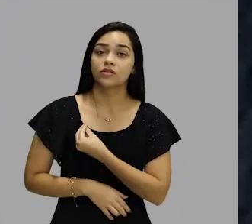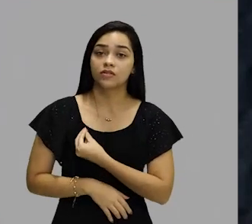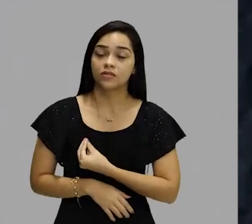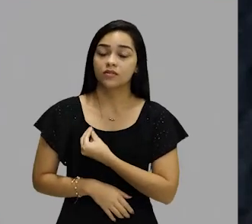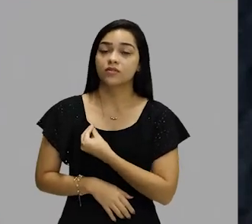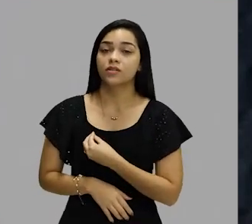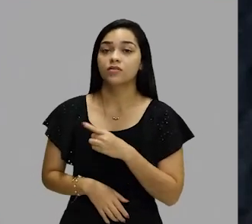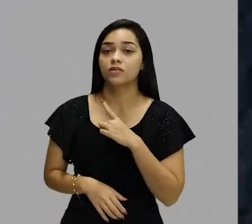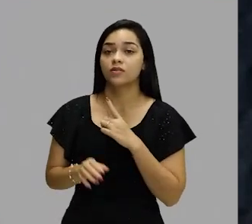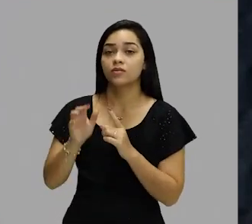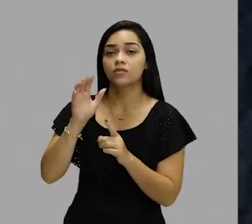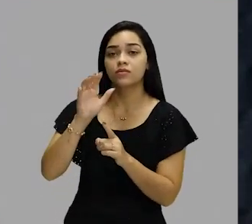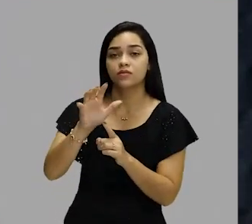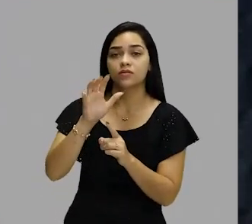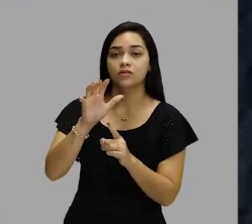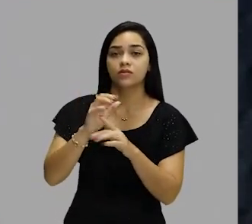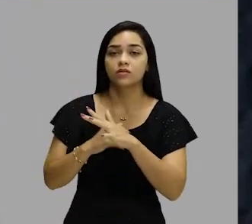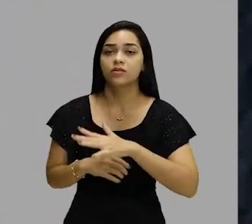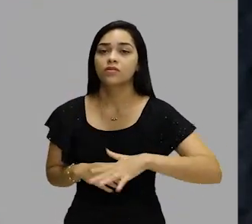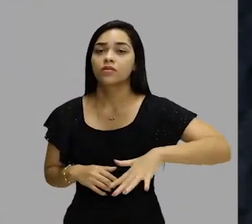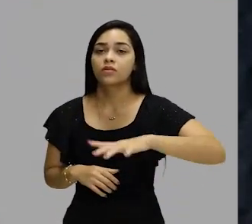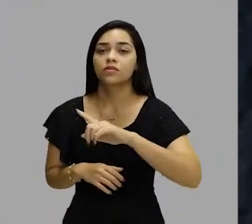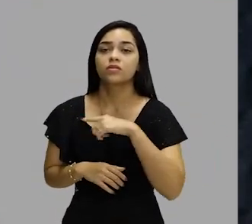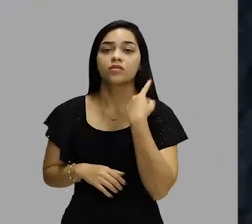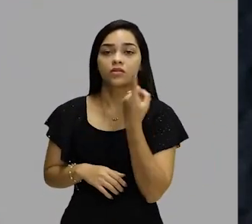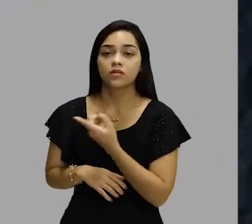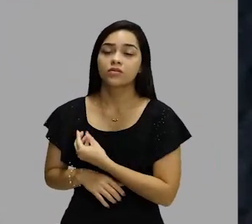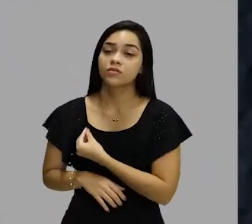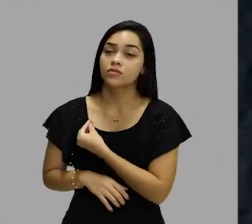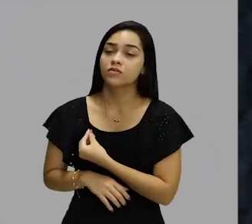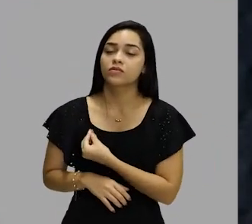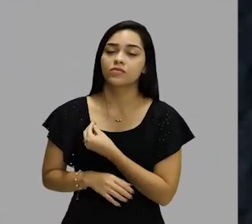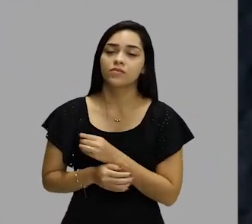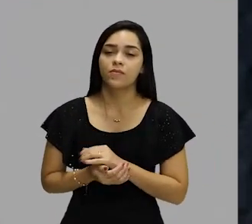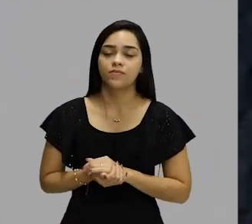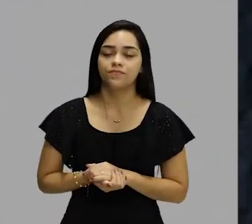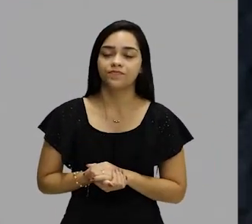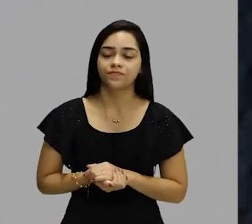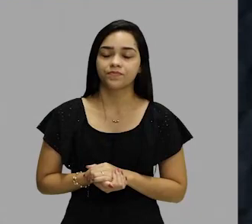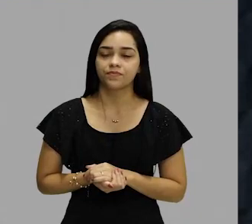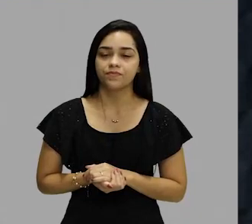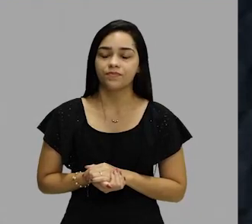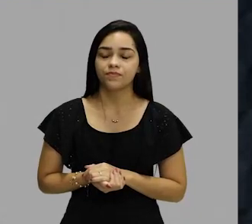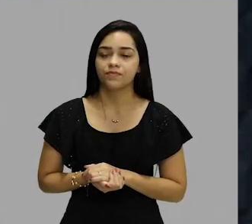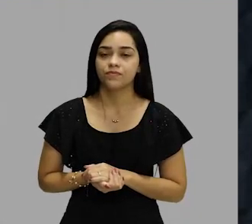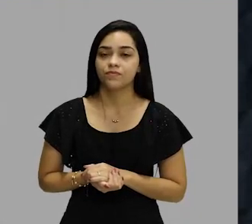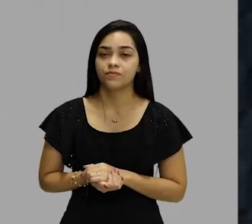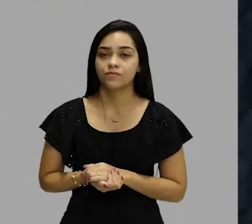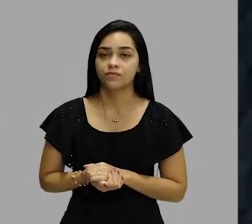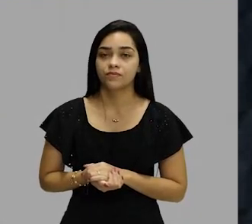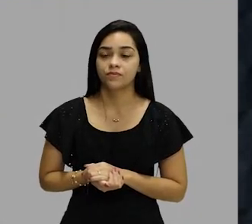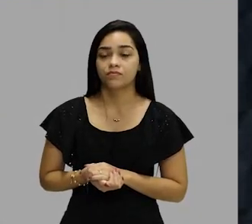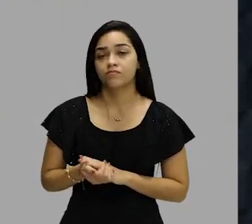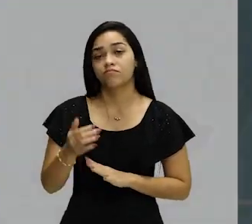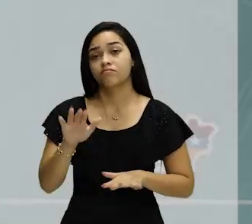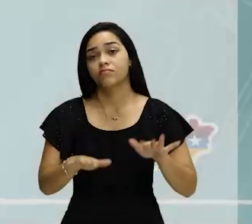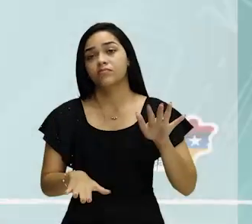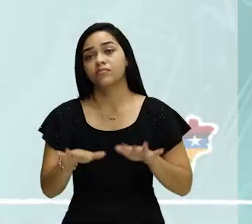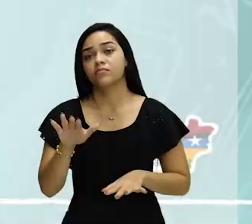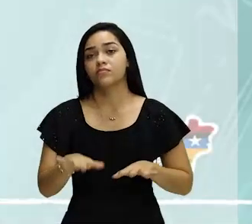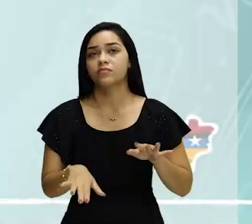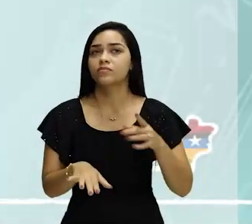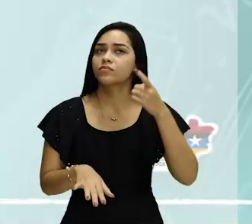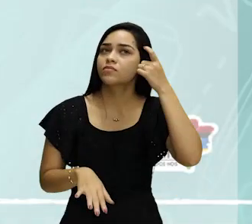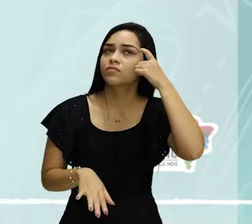estamos atuando no ambiente em que nós vivemos, né? Então, às vezes a gente pode